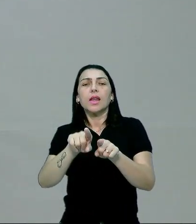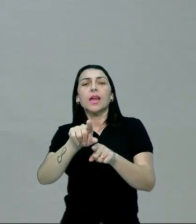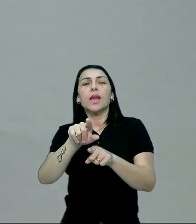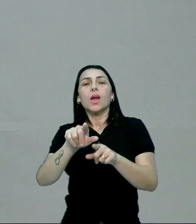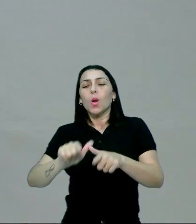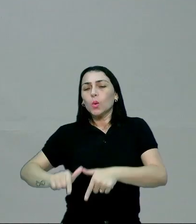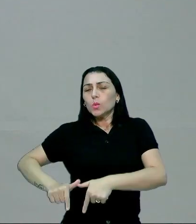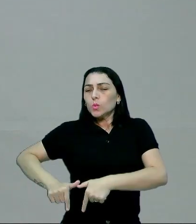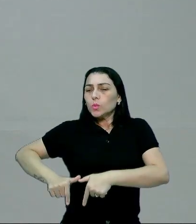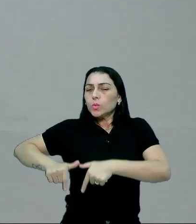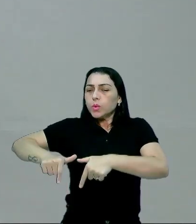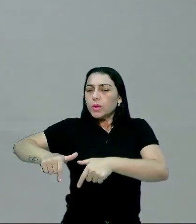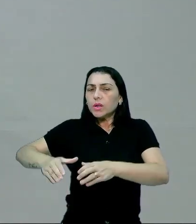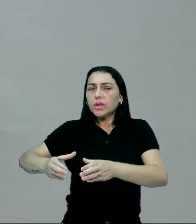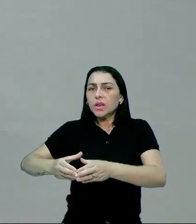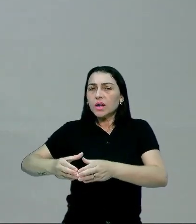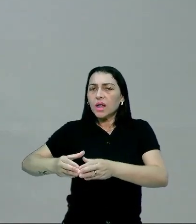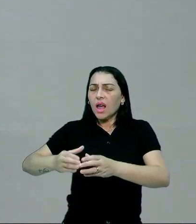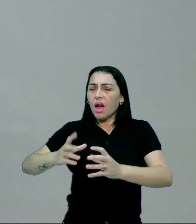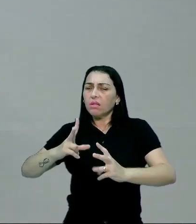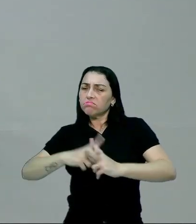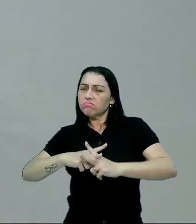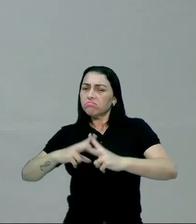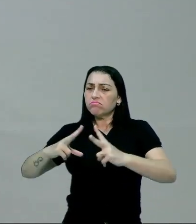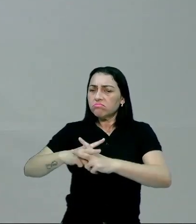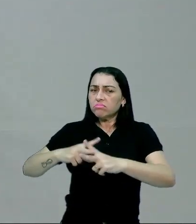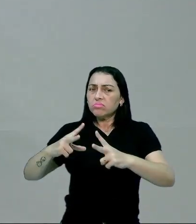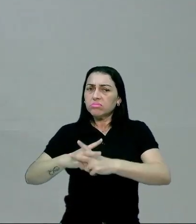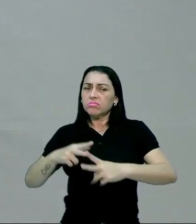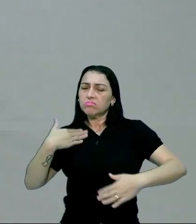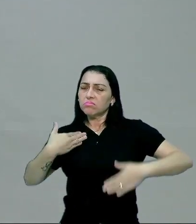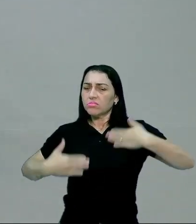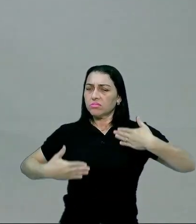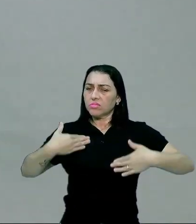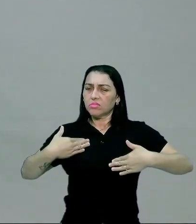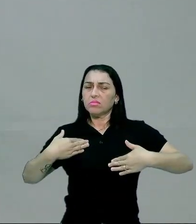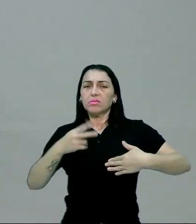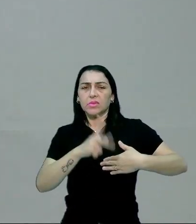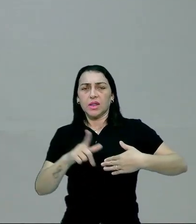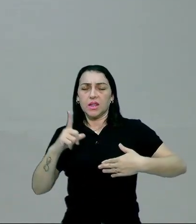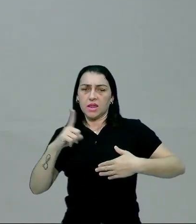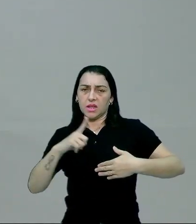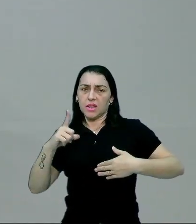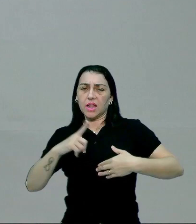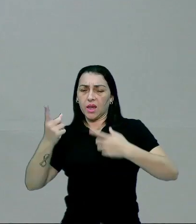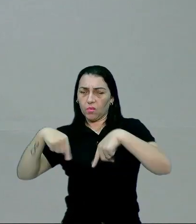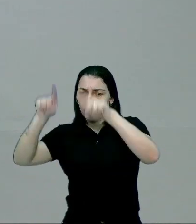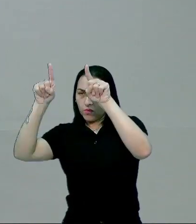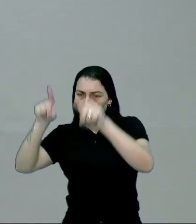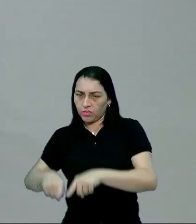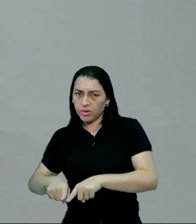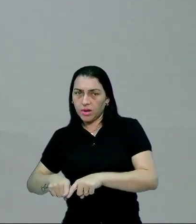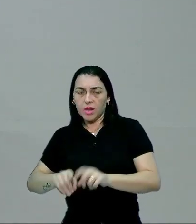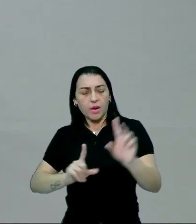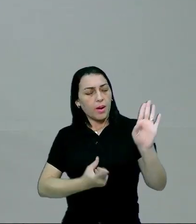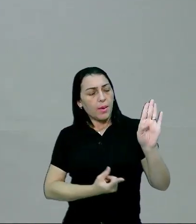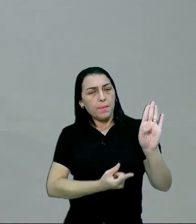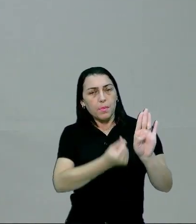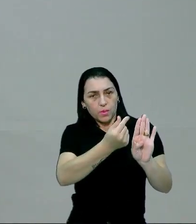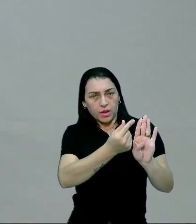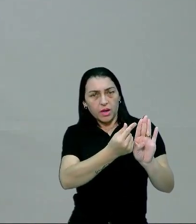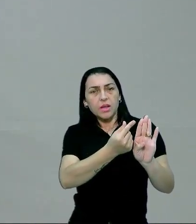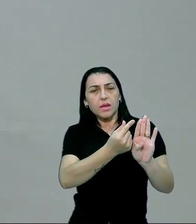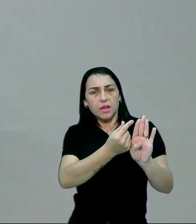classes. Luta, é a luta corporal. Professor, vai ter um momento em que o proletariado e a burguesia e